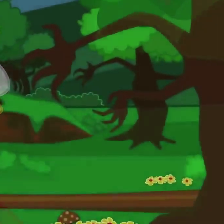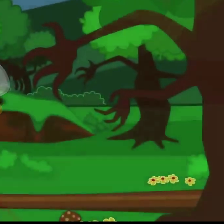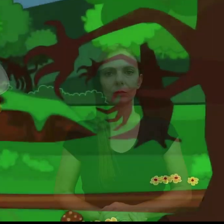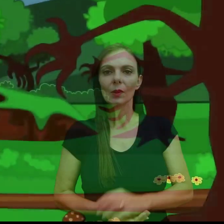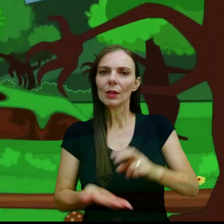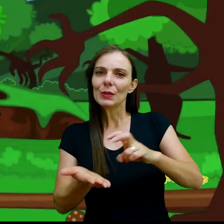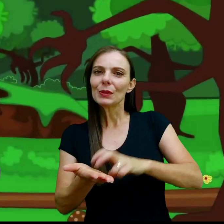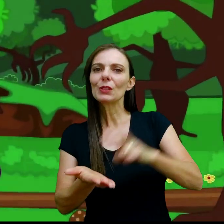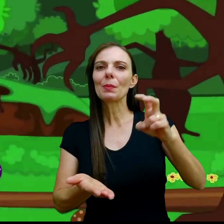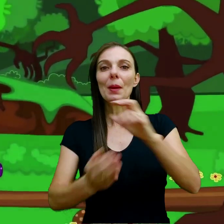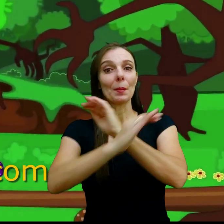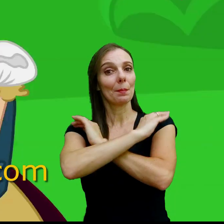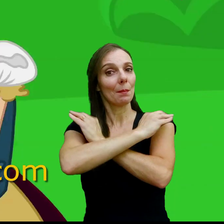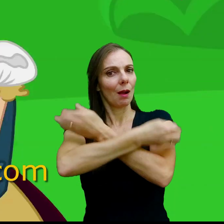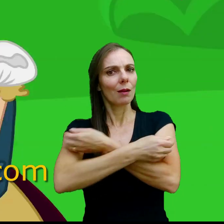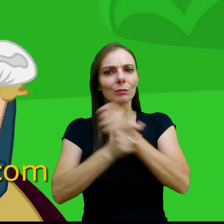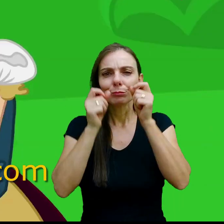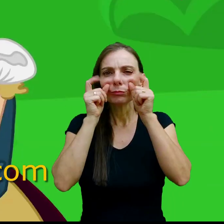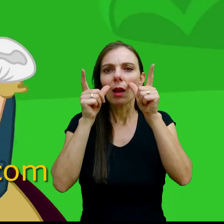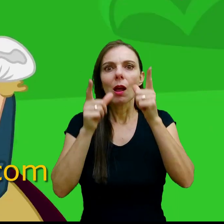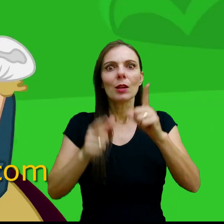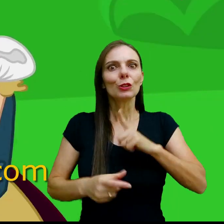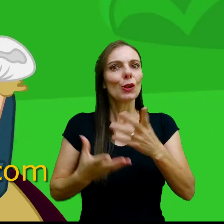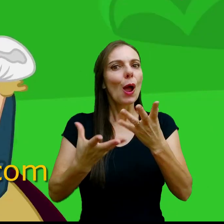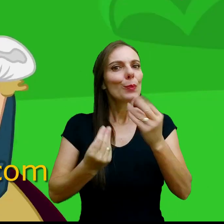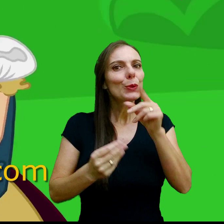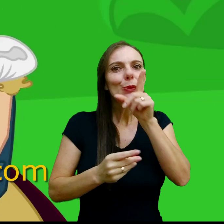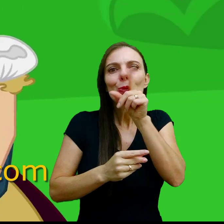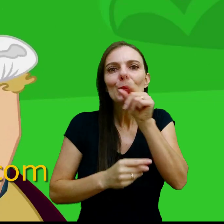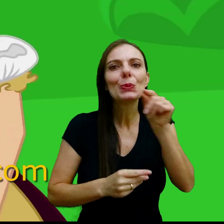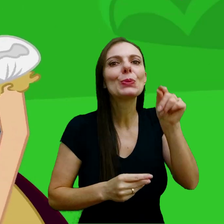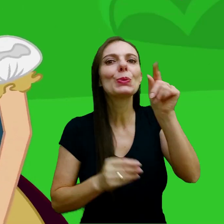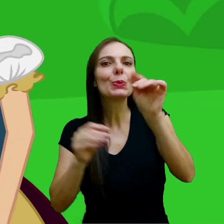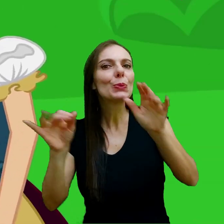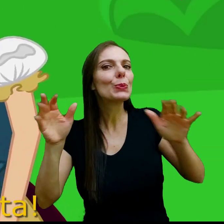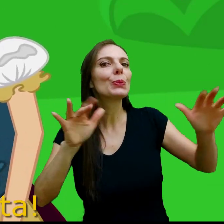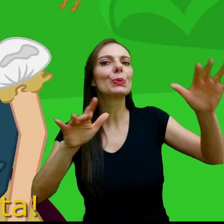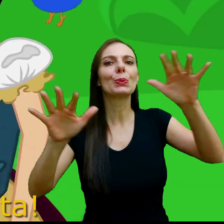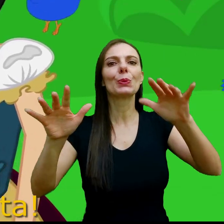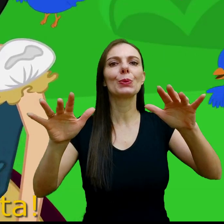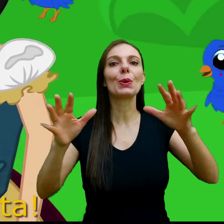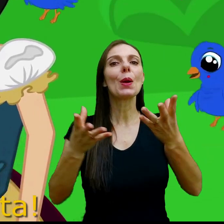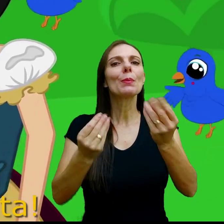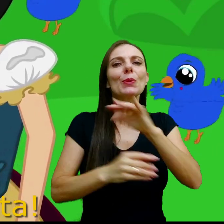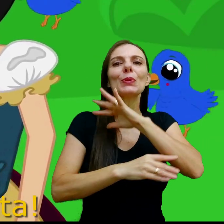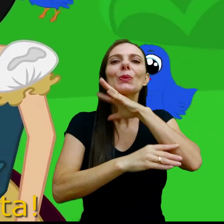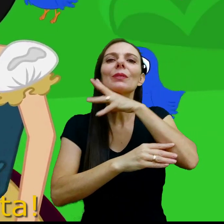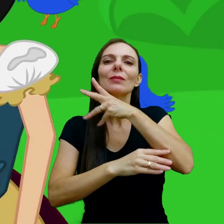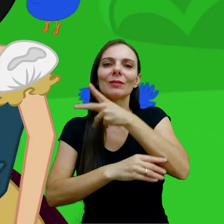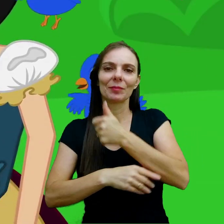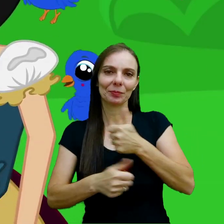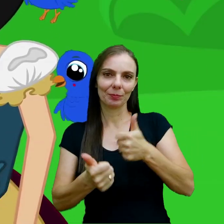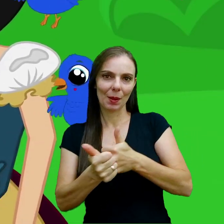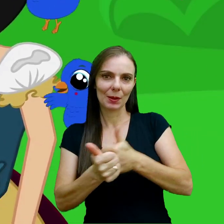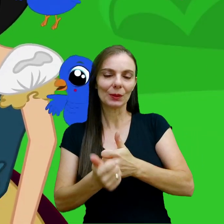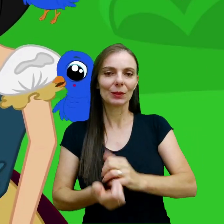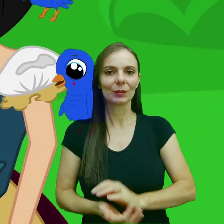De manhã, Branca de Neve acordou com pássaros cantando e muitos animais à sua volta.